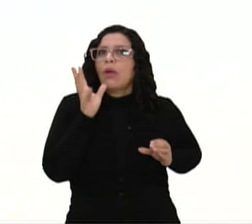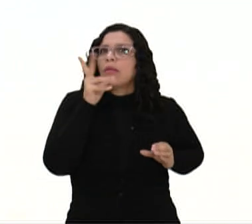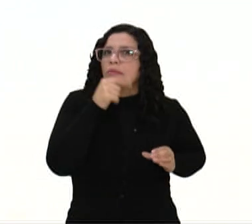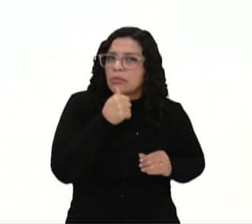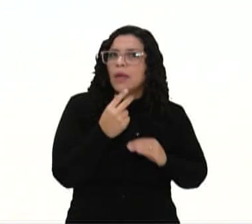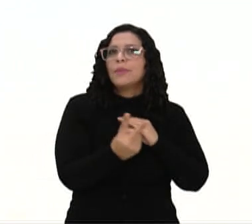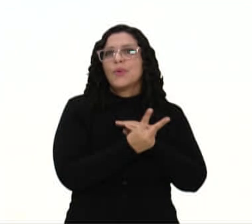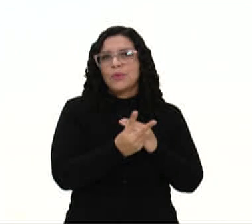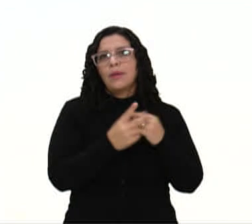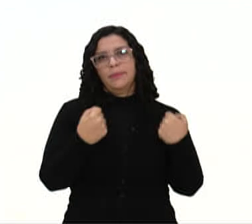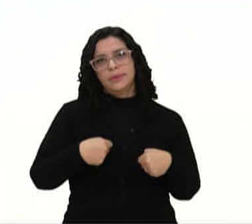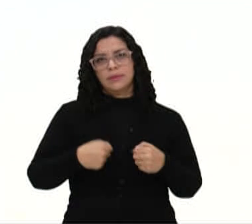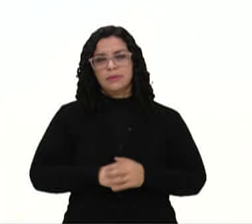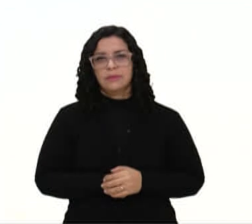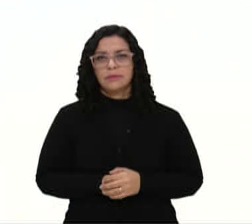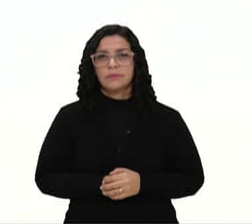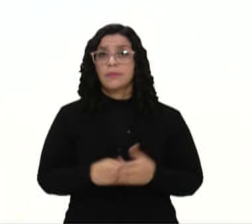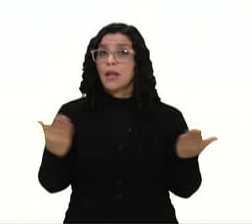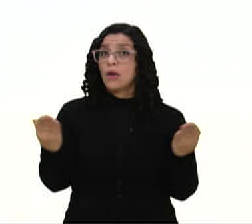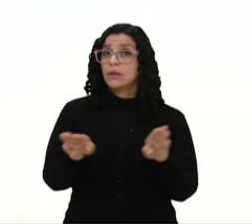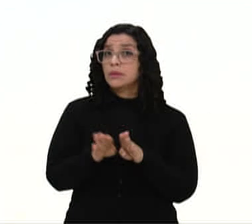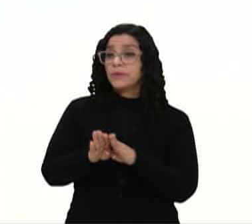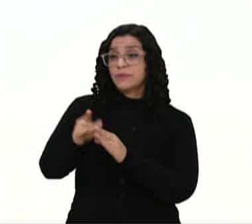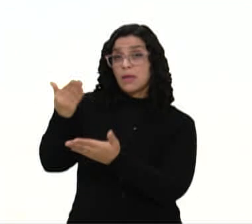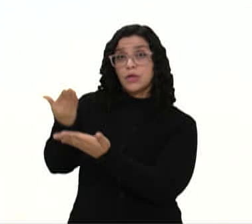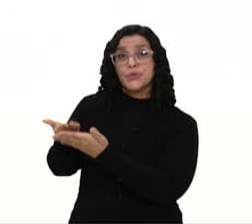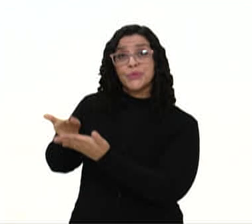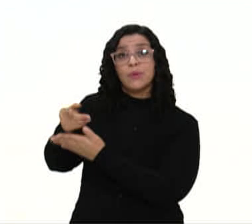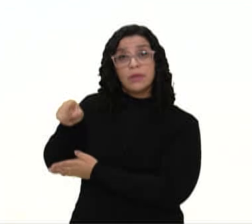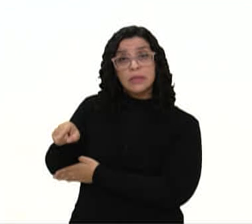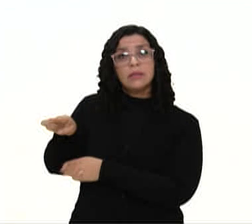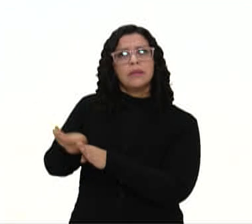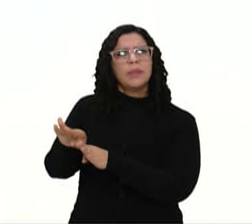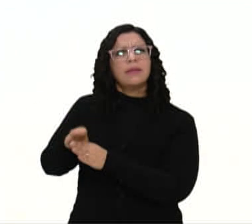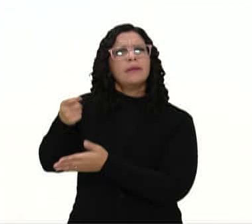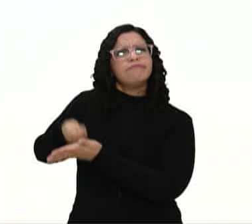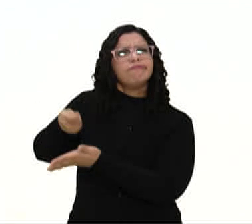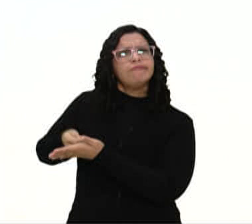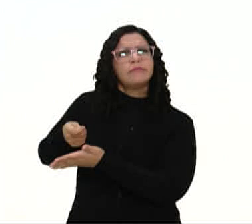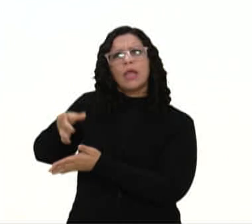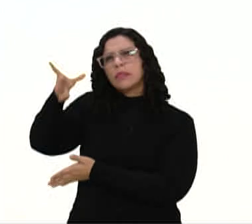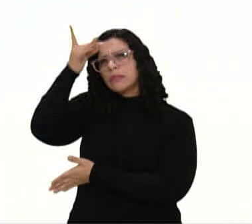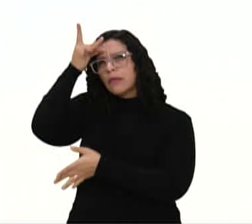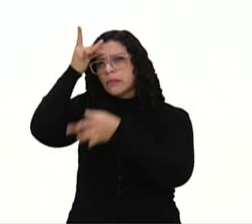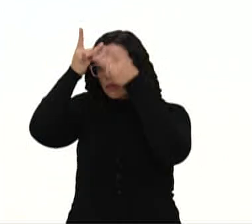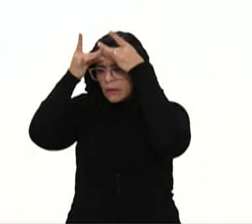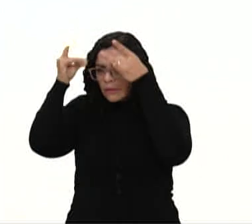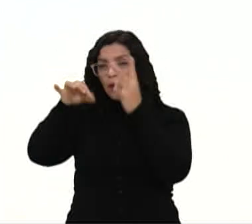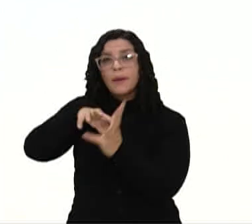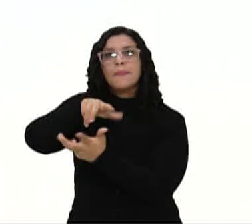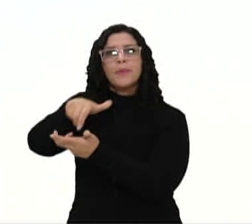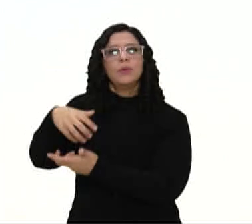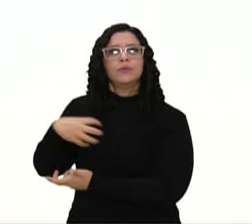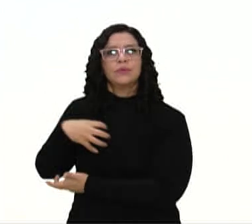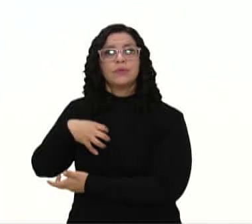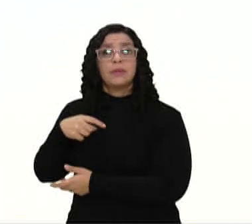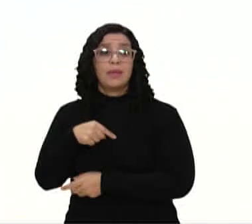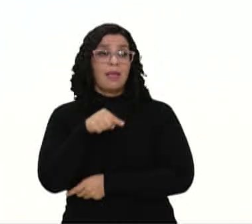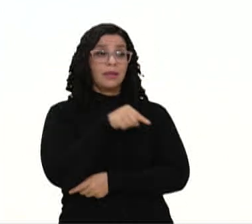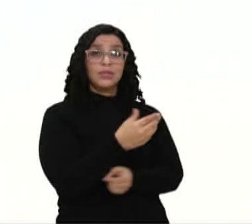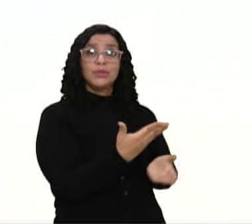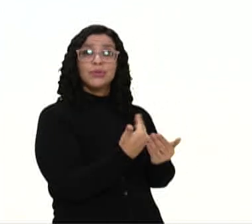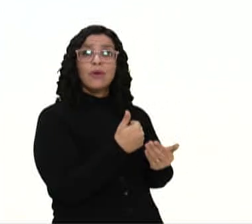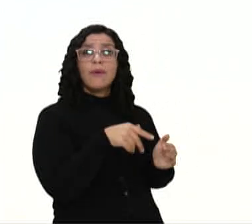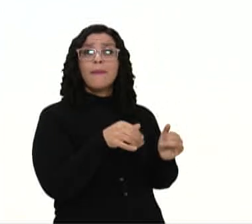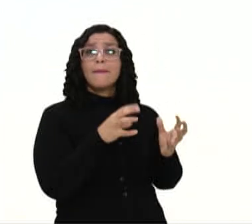de cuidados. Enquanto estudante, vês-te obrigado a decorar como é o mundo, mas, enquanto